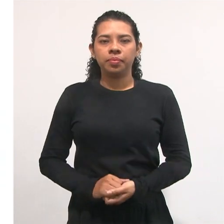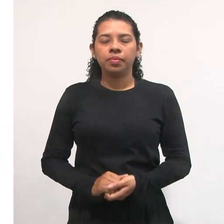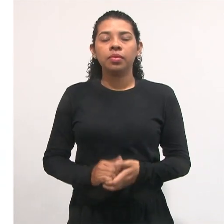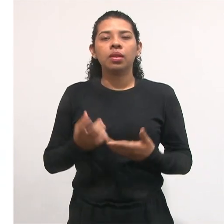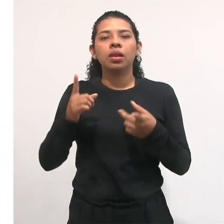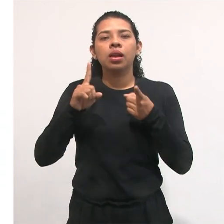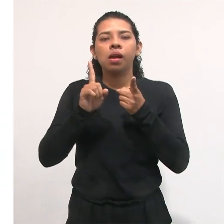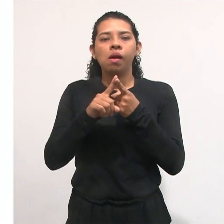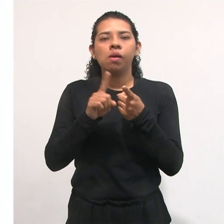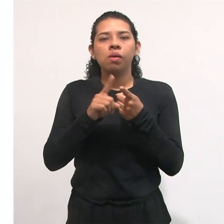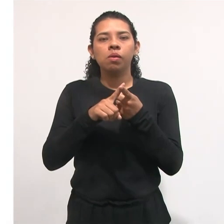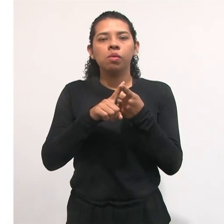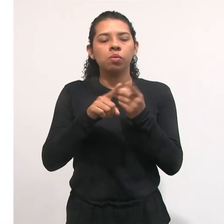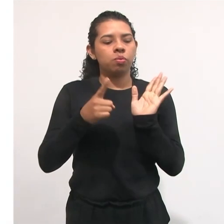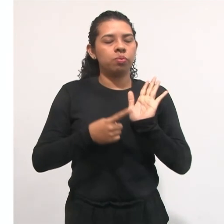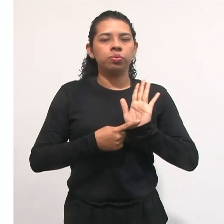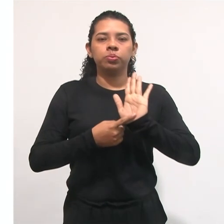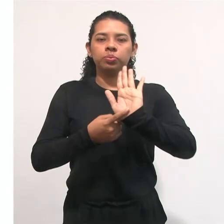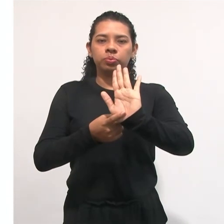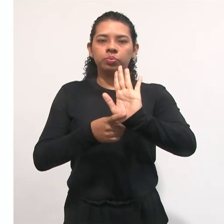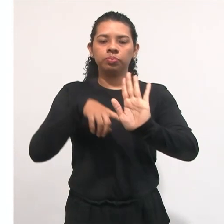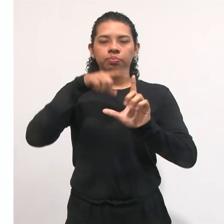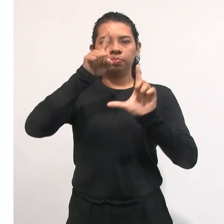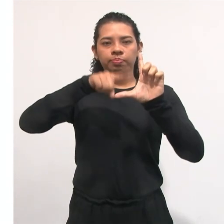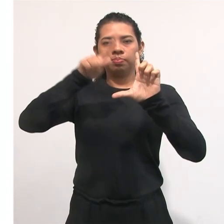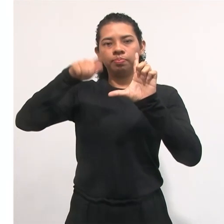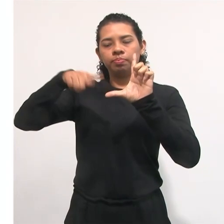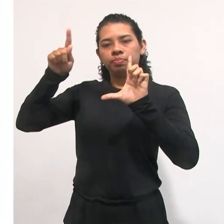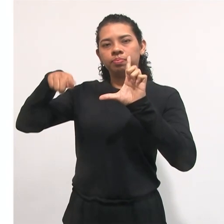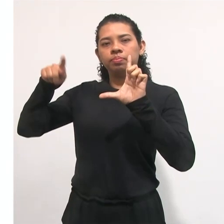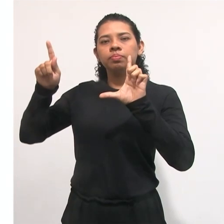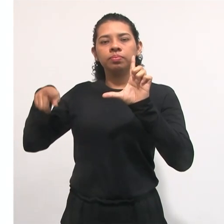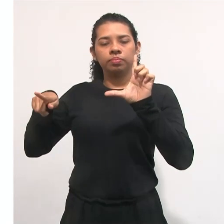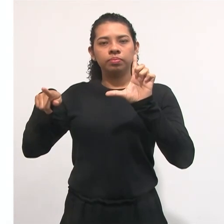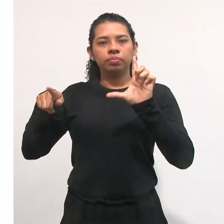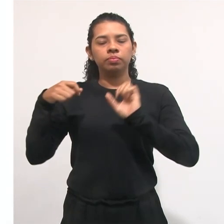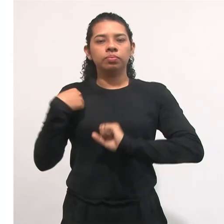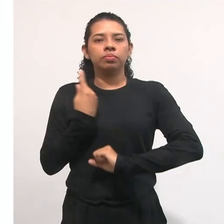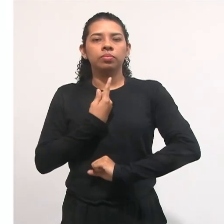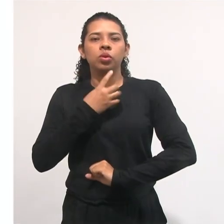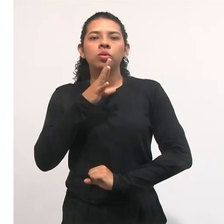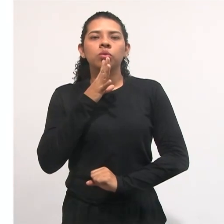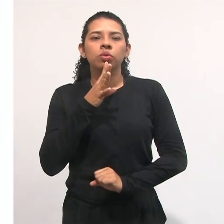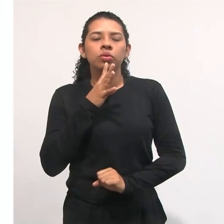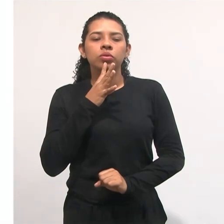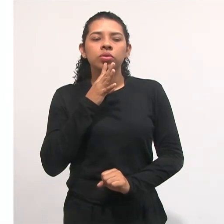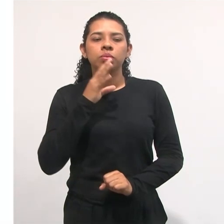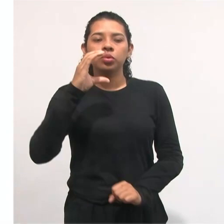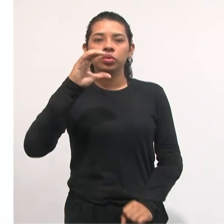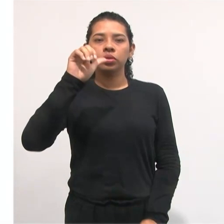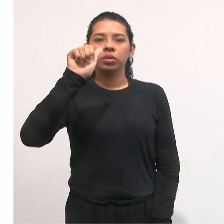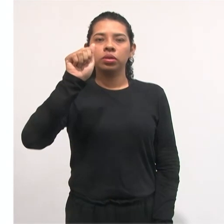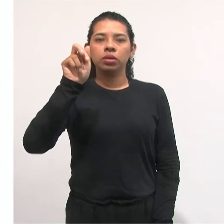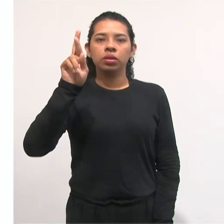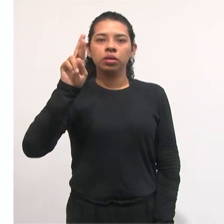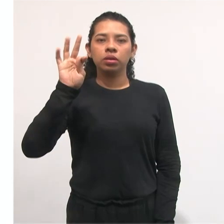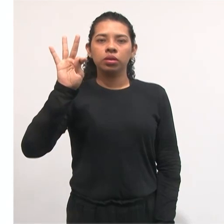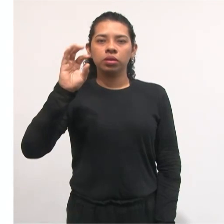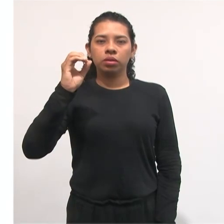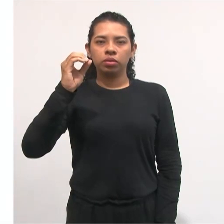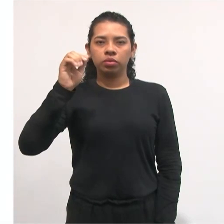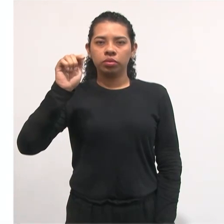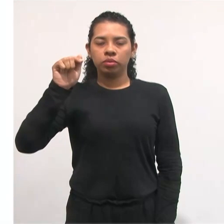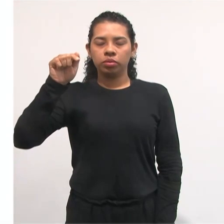outros gráficos. Esses outros gráficos a gente chama de cartogramas, tá bom? Esses cartogramas, eles são